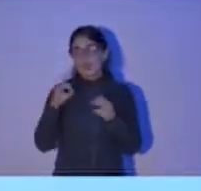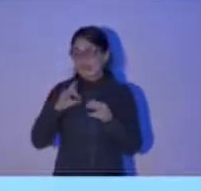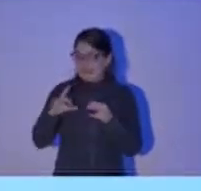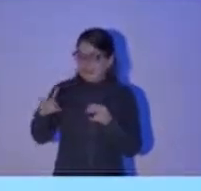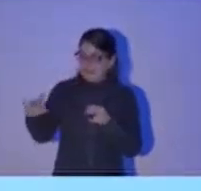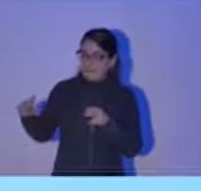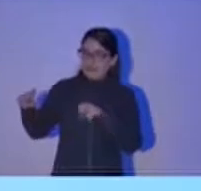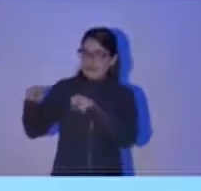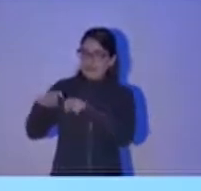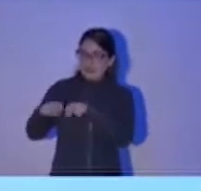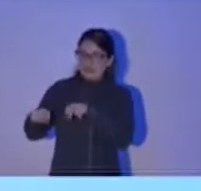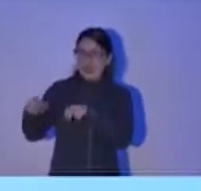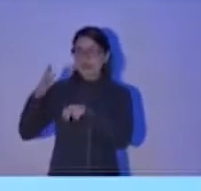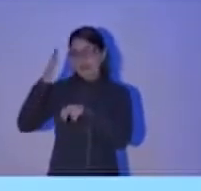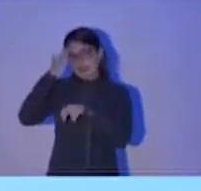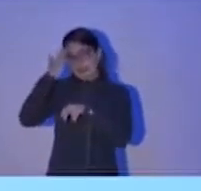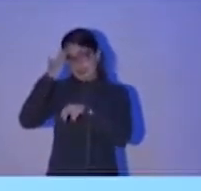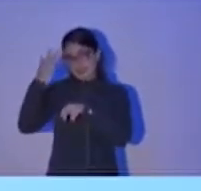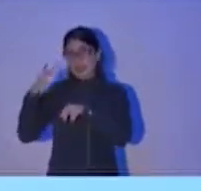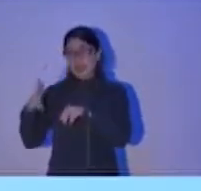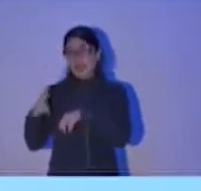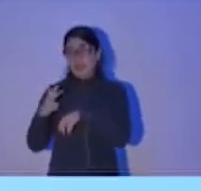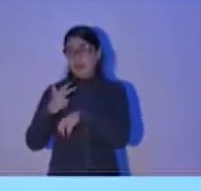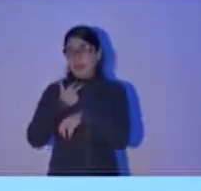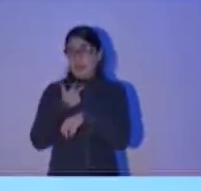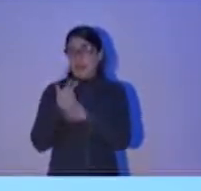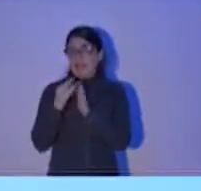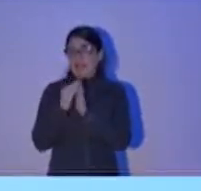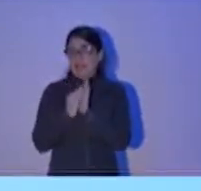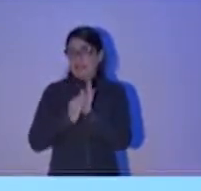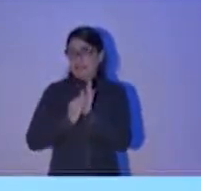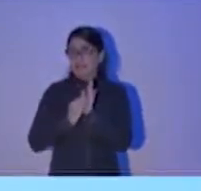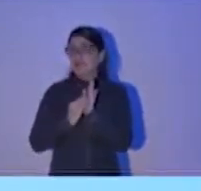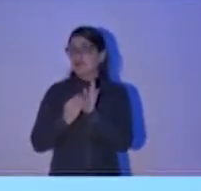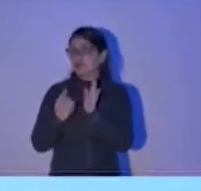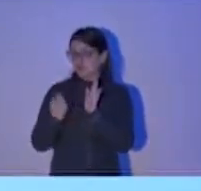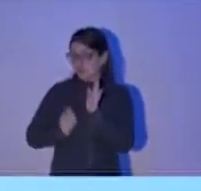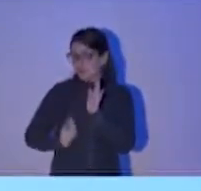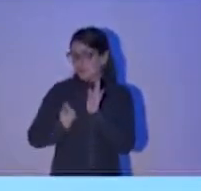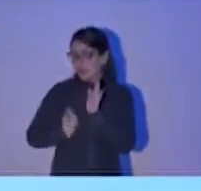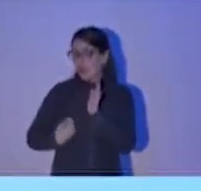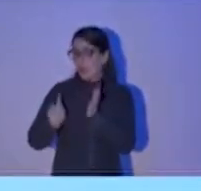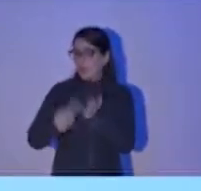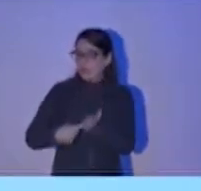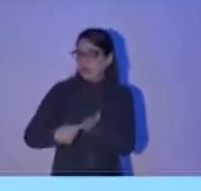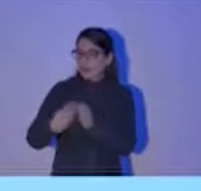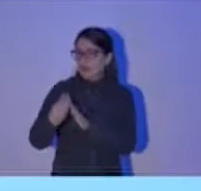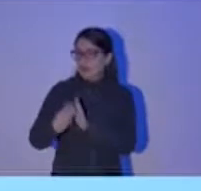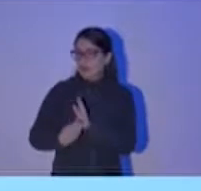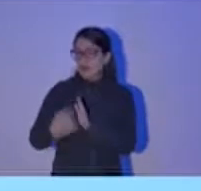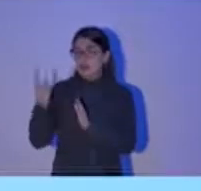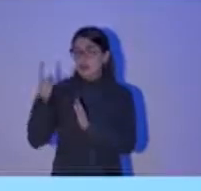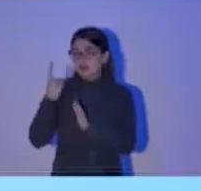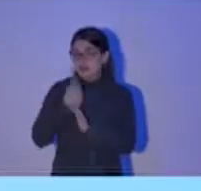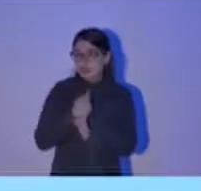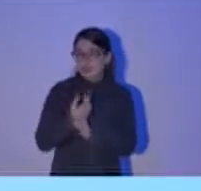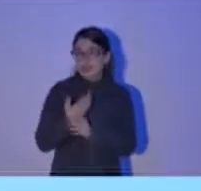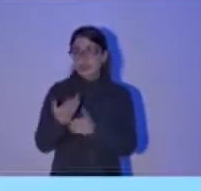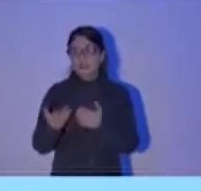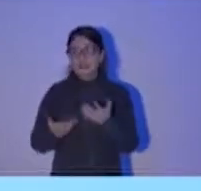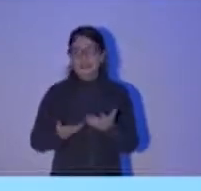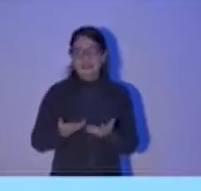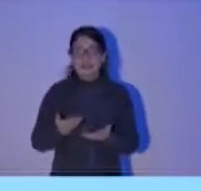são agendas muito, muito corridas, difíceis, durante a semana, e aí